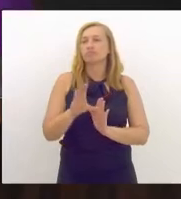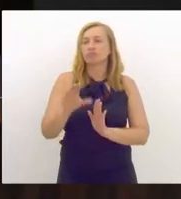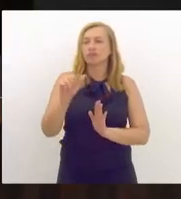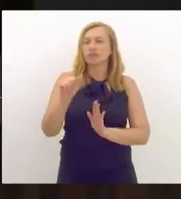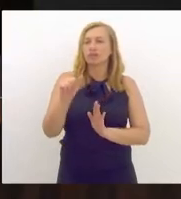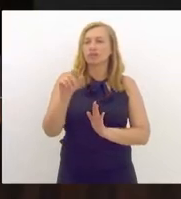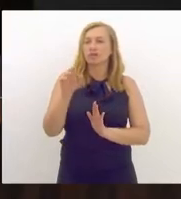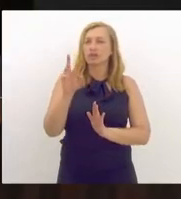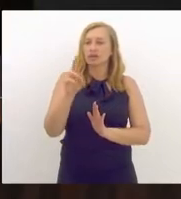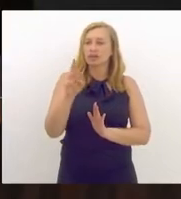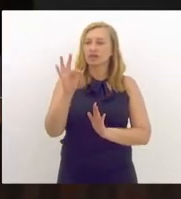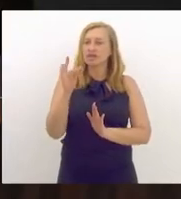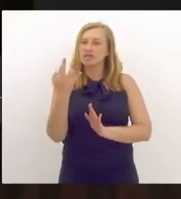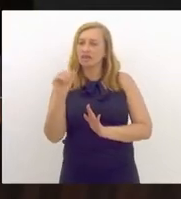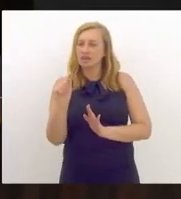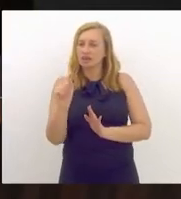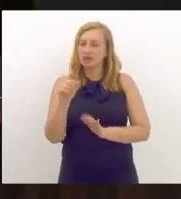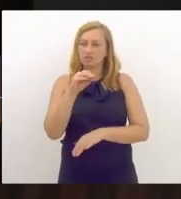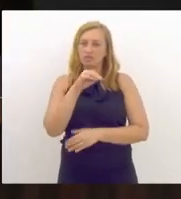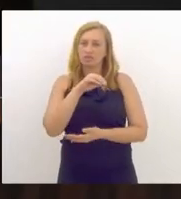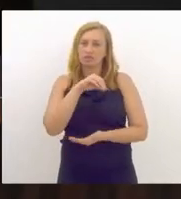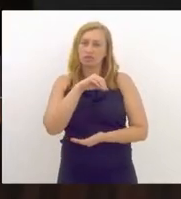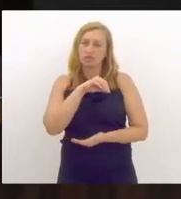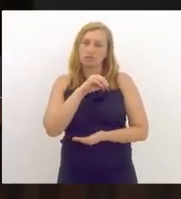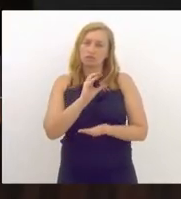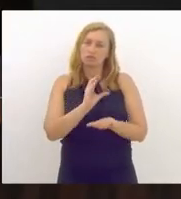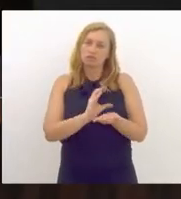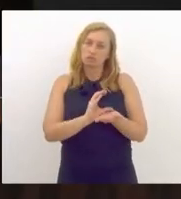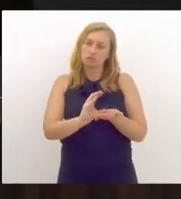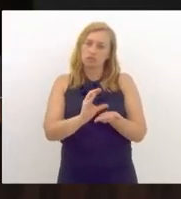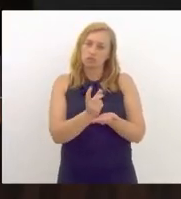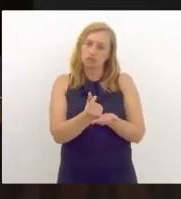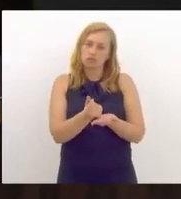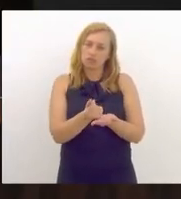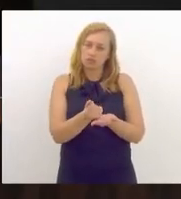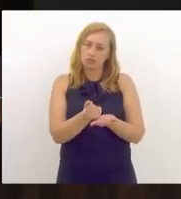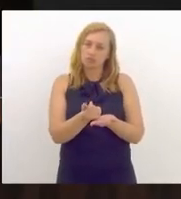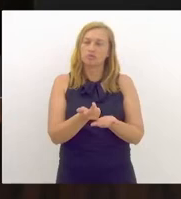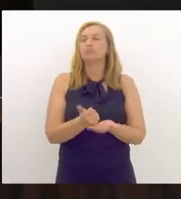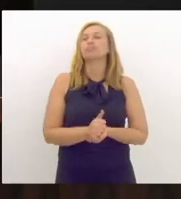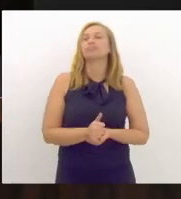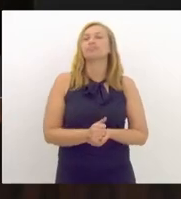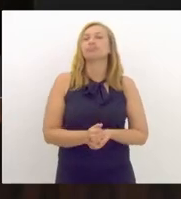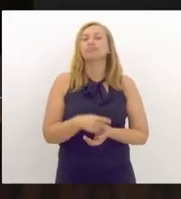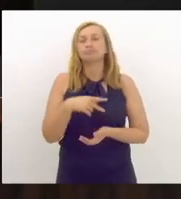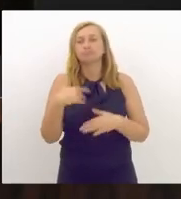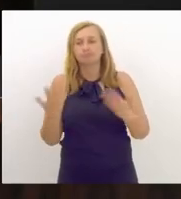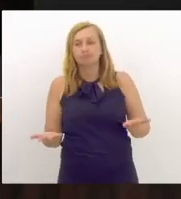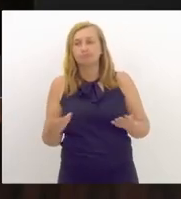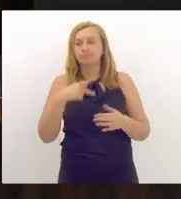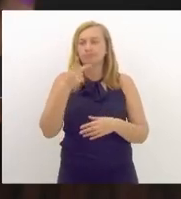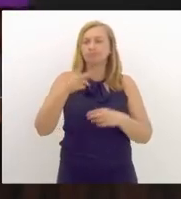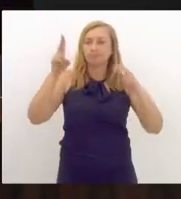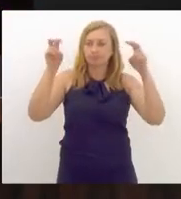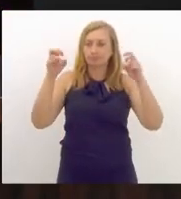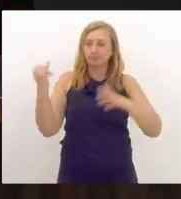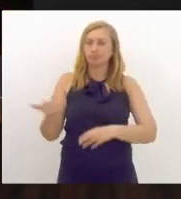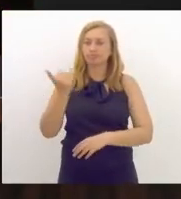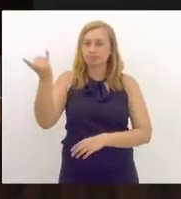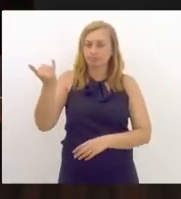do orçamento sem orçamento não tem política então nós nos debruçamos sobre esse tema tão importante no Brasil